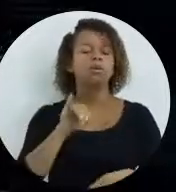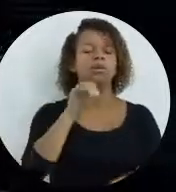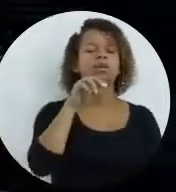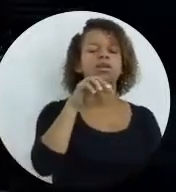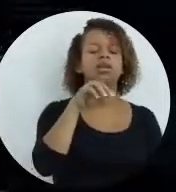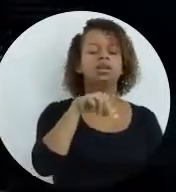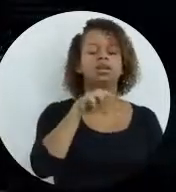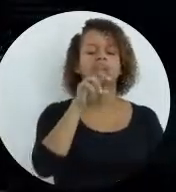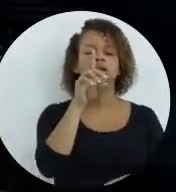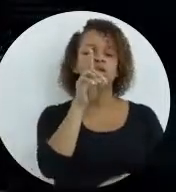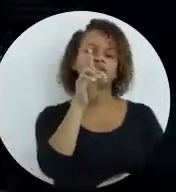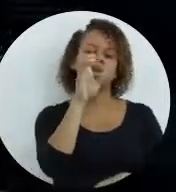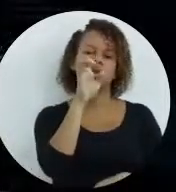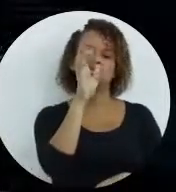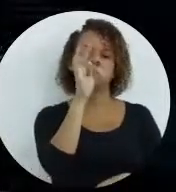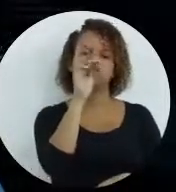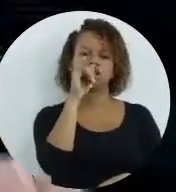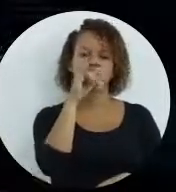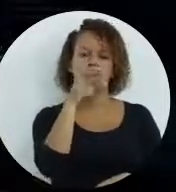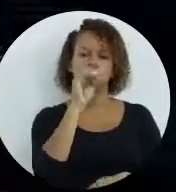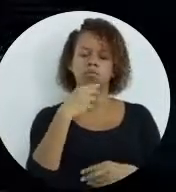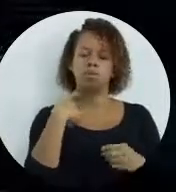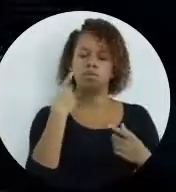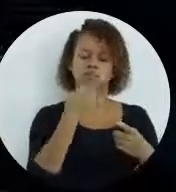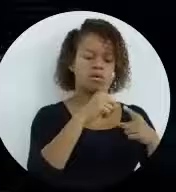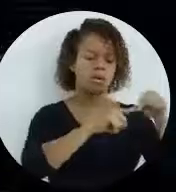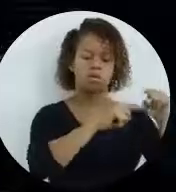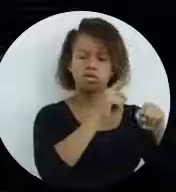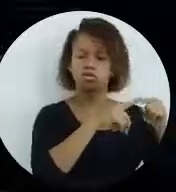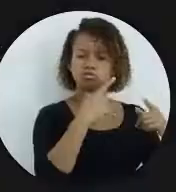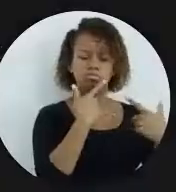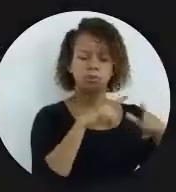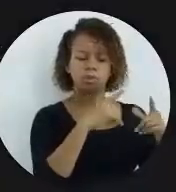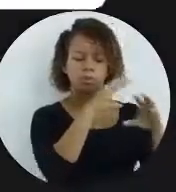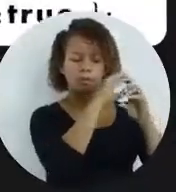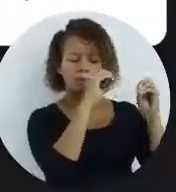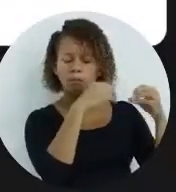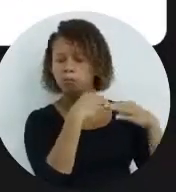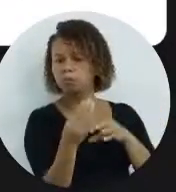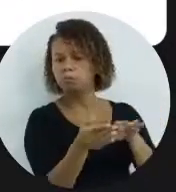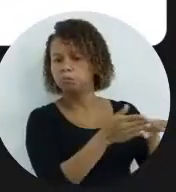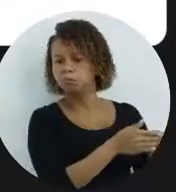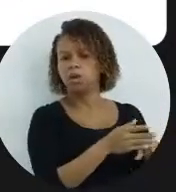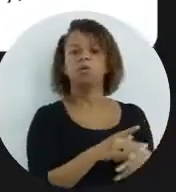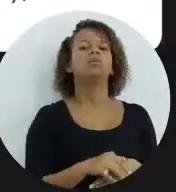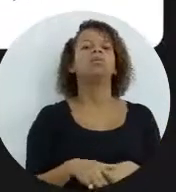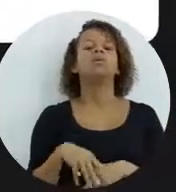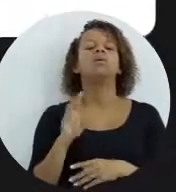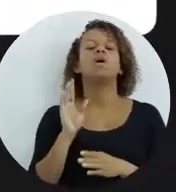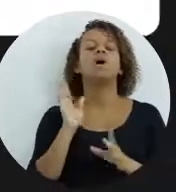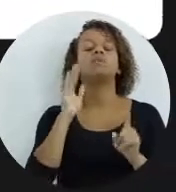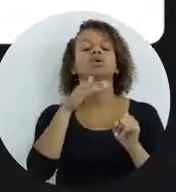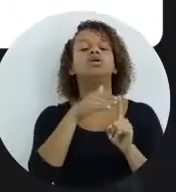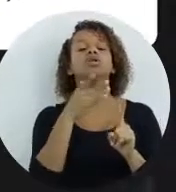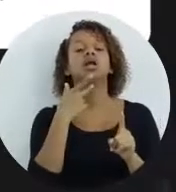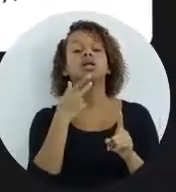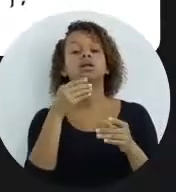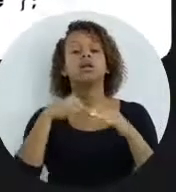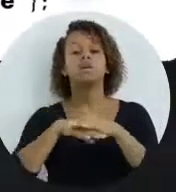indefinido pode ser um valor, pode ser um objeto. Ele está indefinido. Os objetos é uma variável que